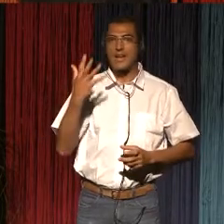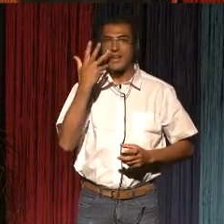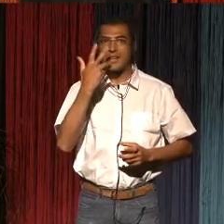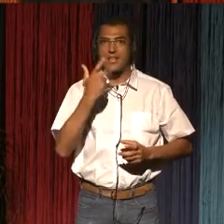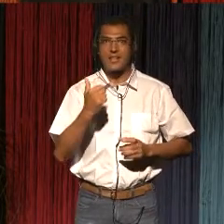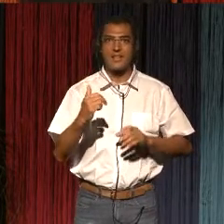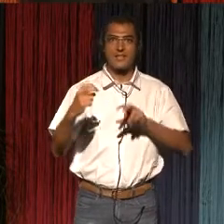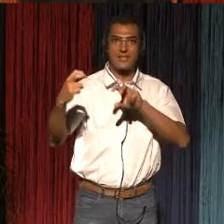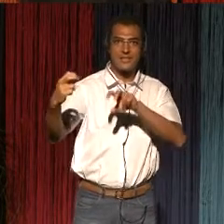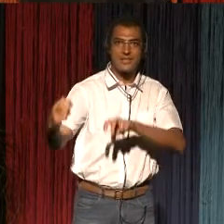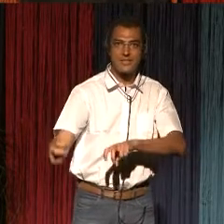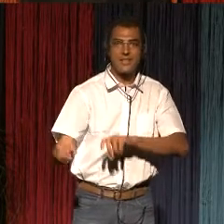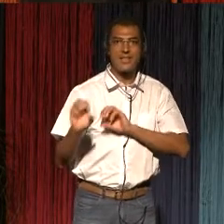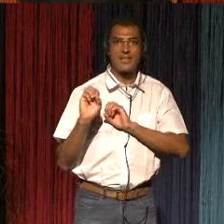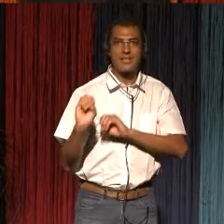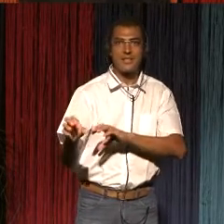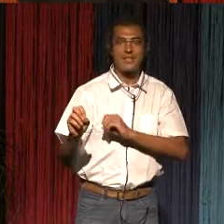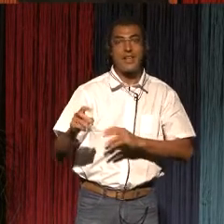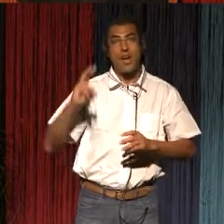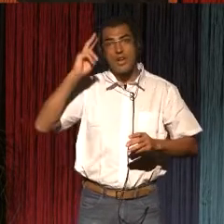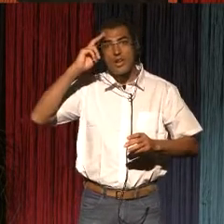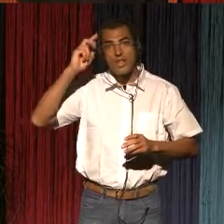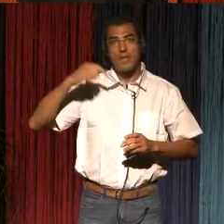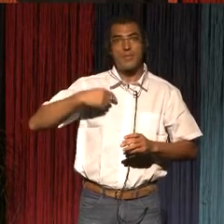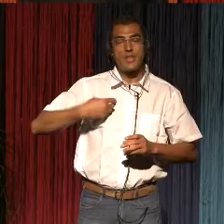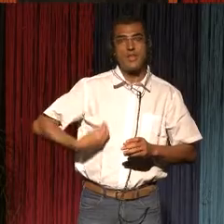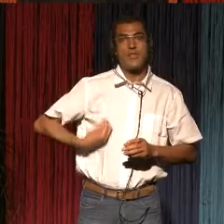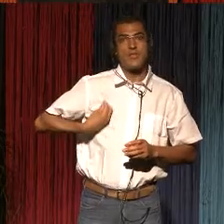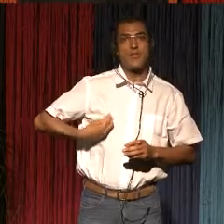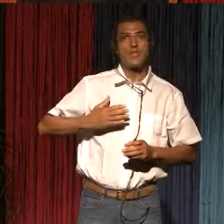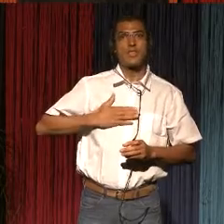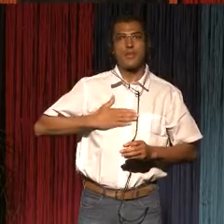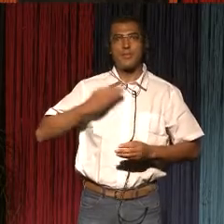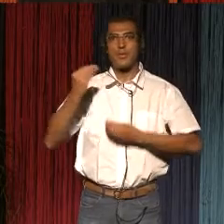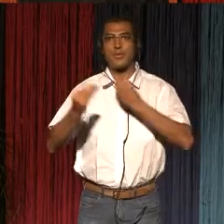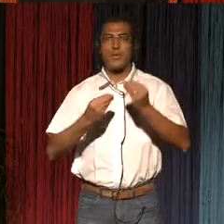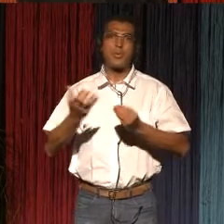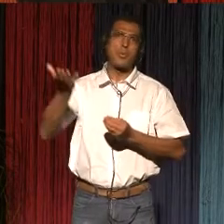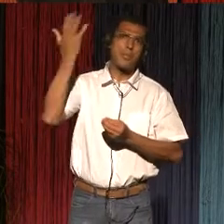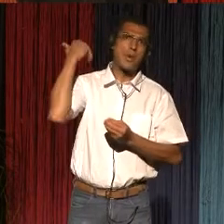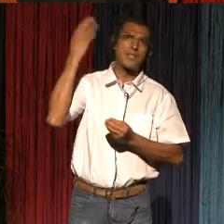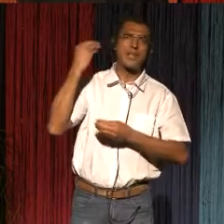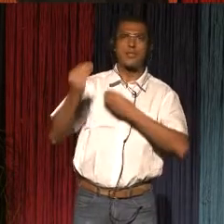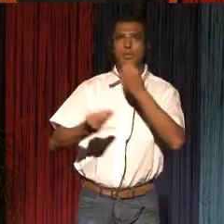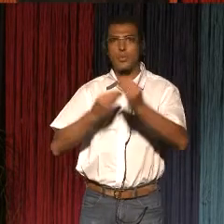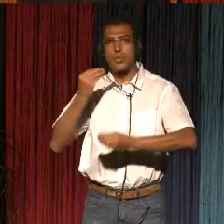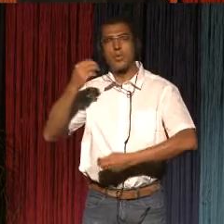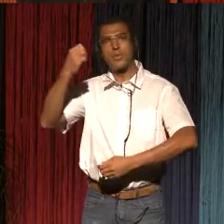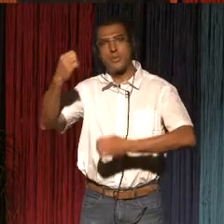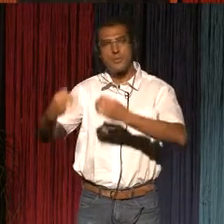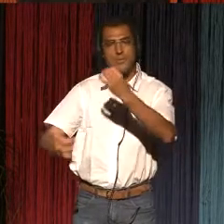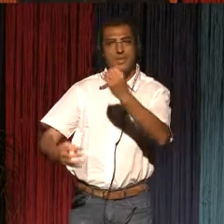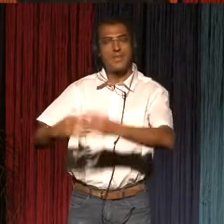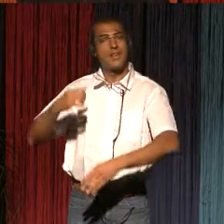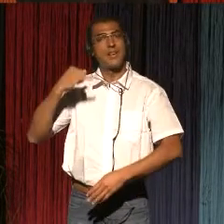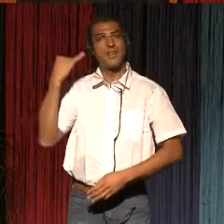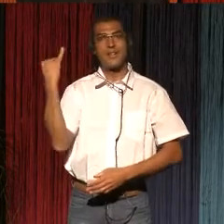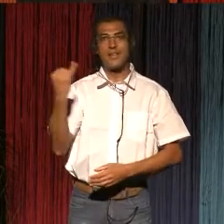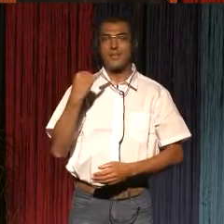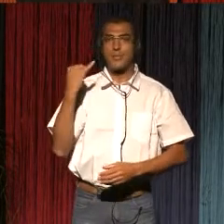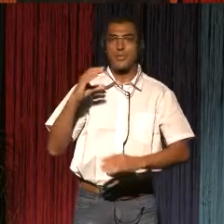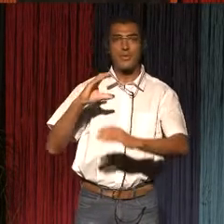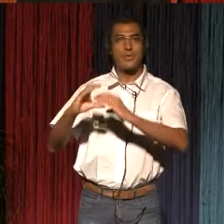acontece no contexto da leitura, é o que traz benefícios ao desenvolvimento da linguagem, do letramento e